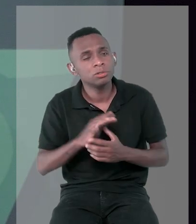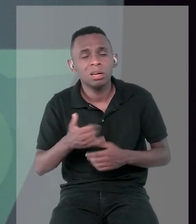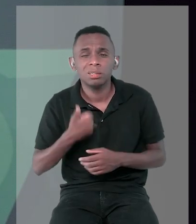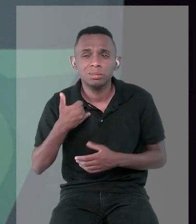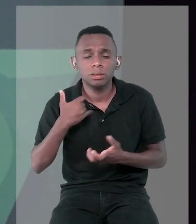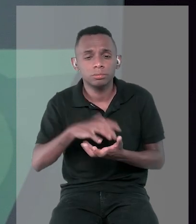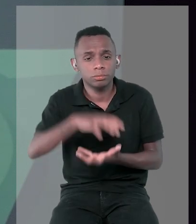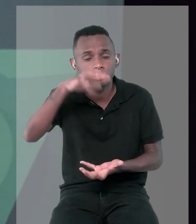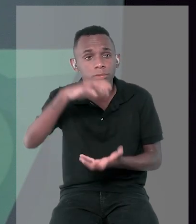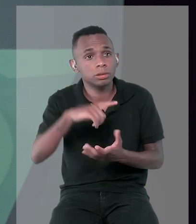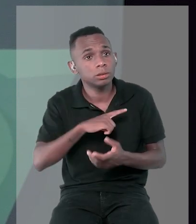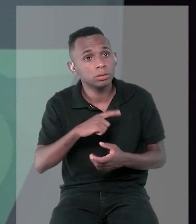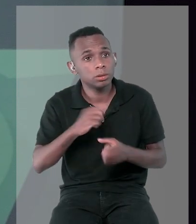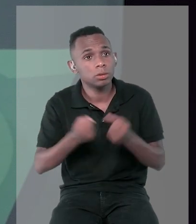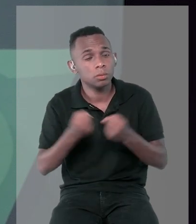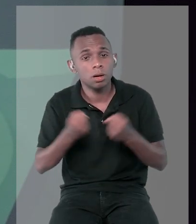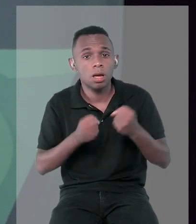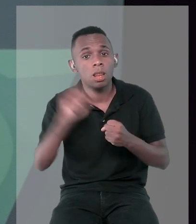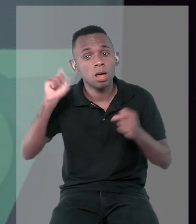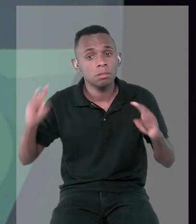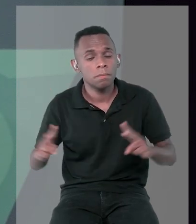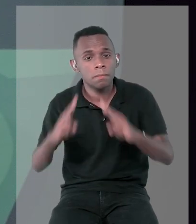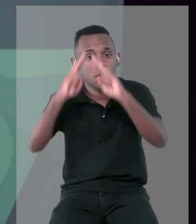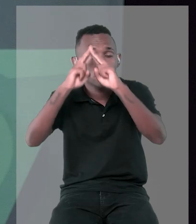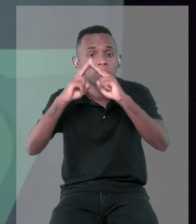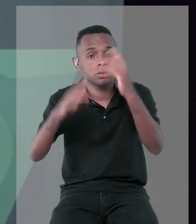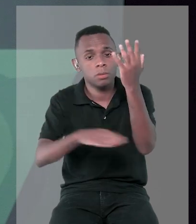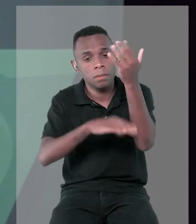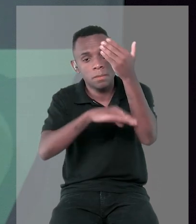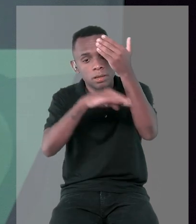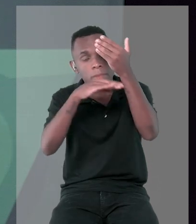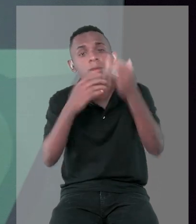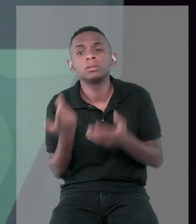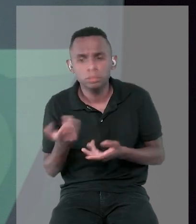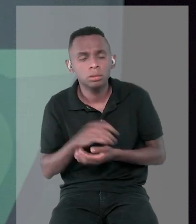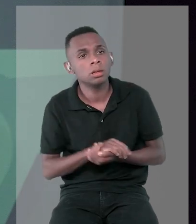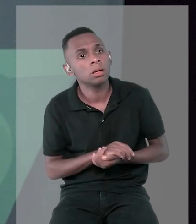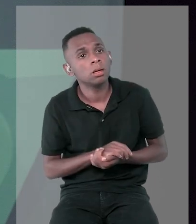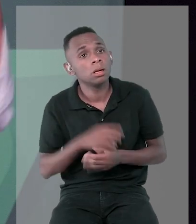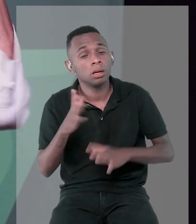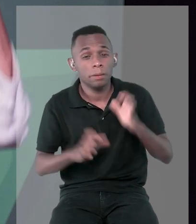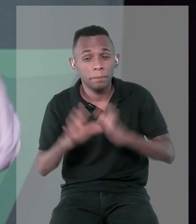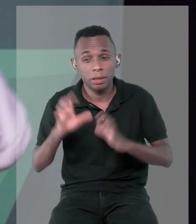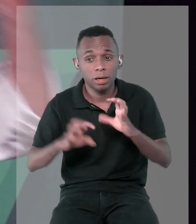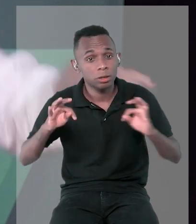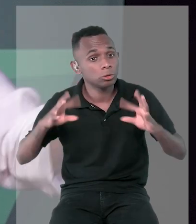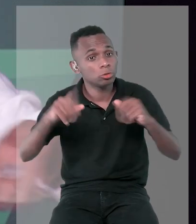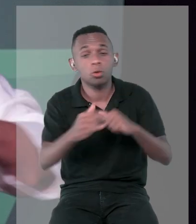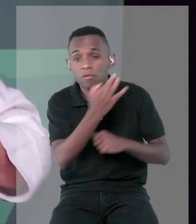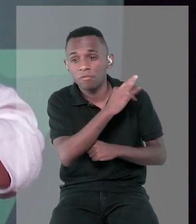de idade, tinha um carrinho em Paris, ela tinha um apartamento lá, e a gente ia passear, e me chamou a atenção porque ela brigava com